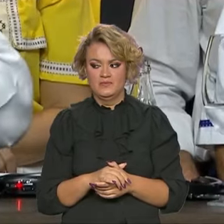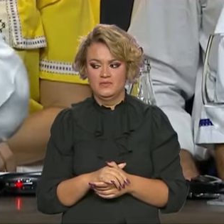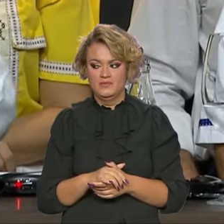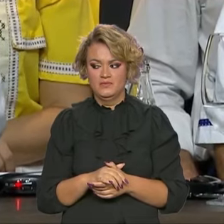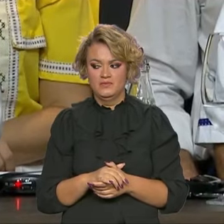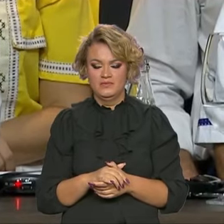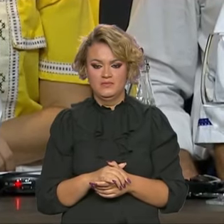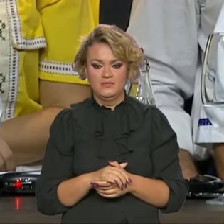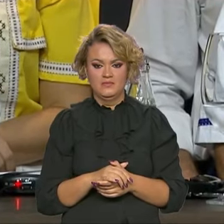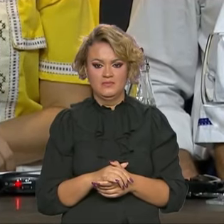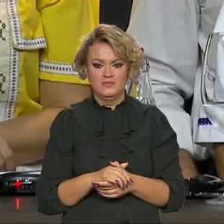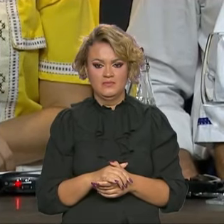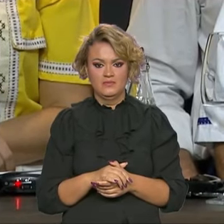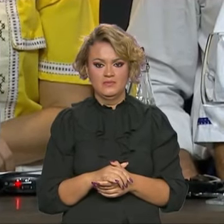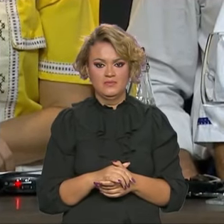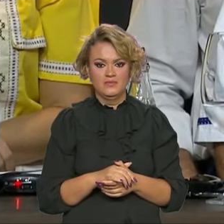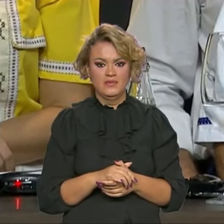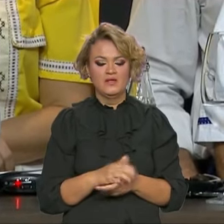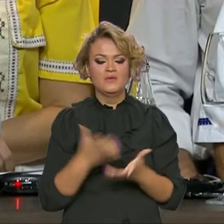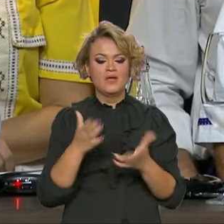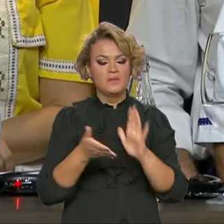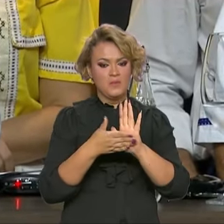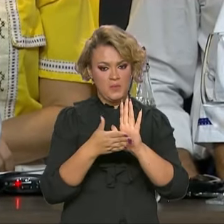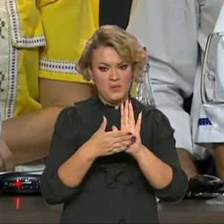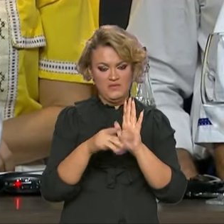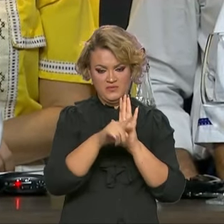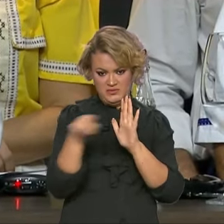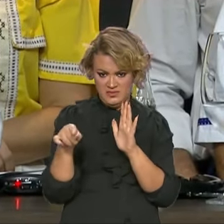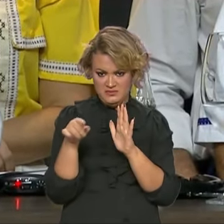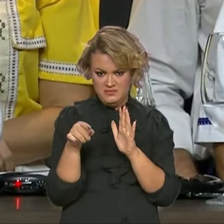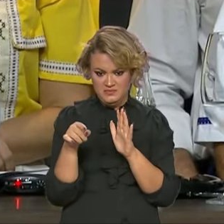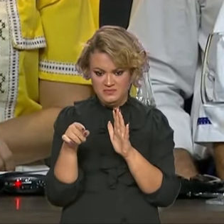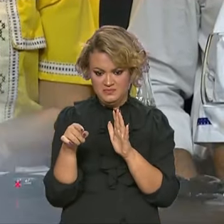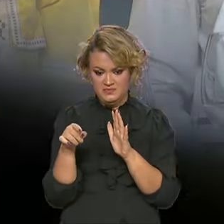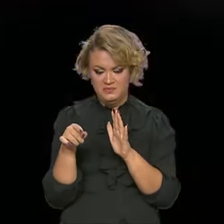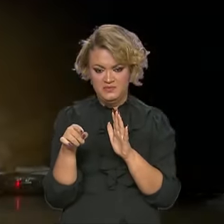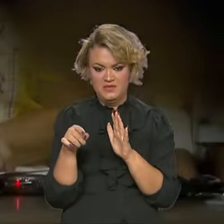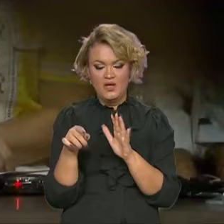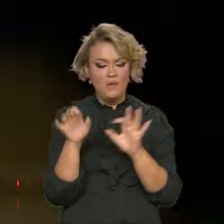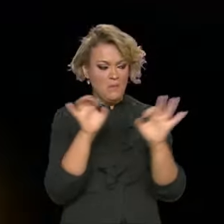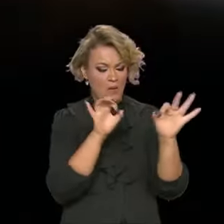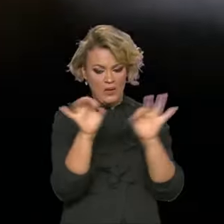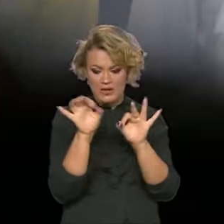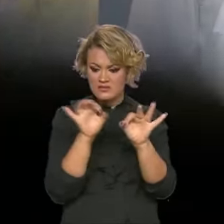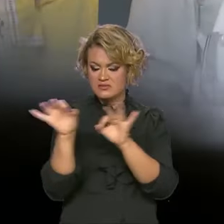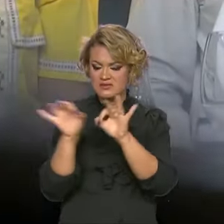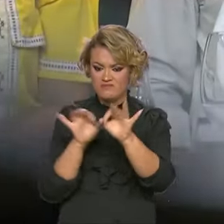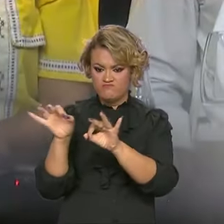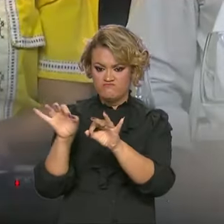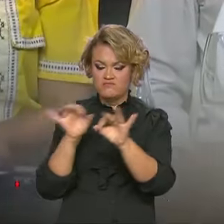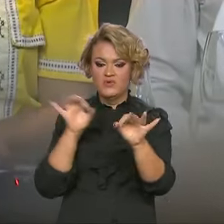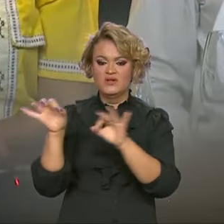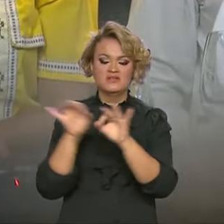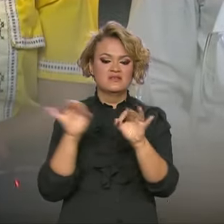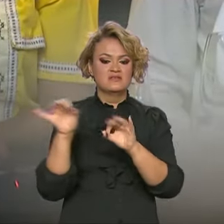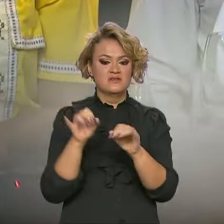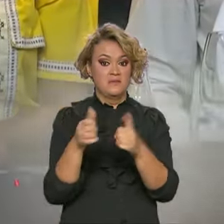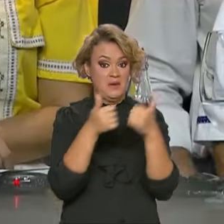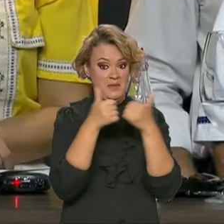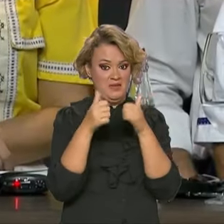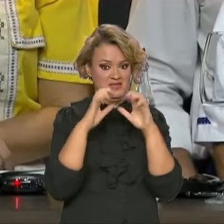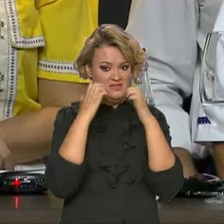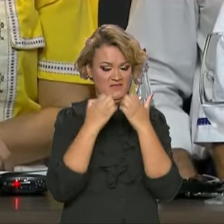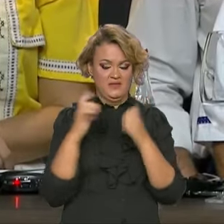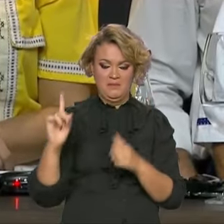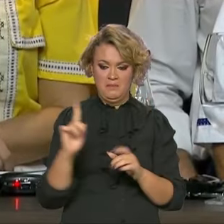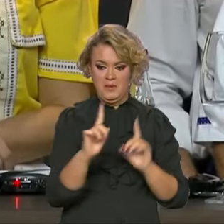amigos, eu gostaria de propor agora um tipo de organização para funcionar o nosso